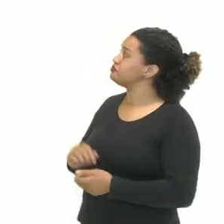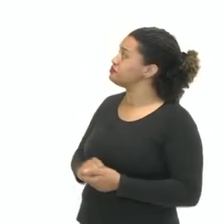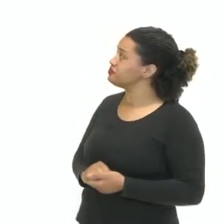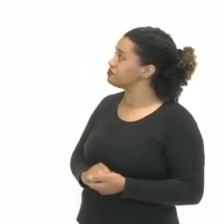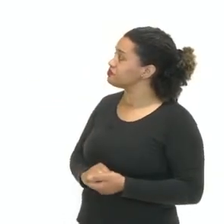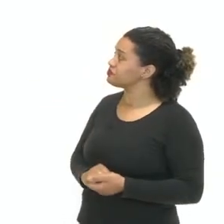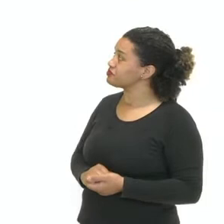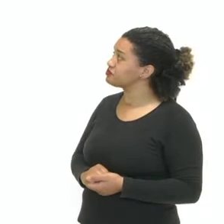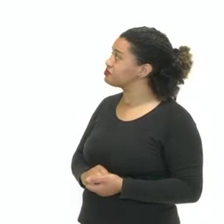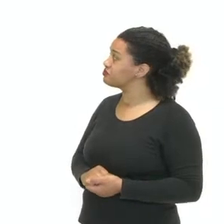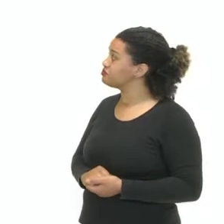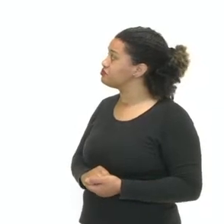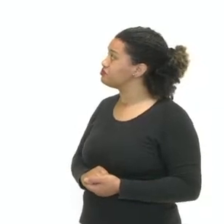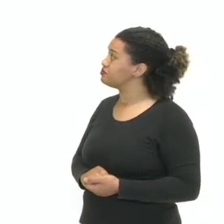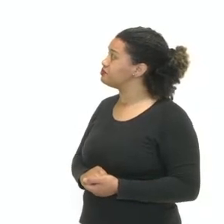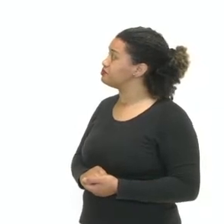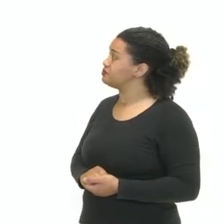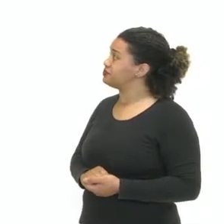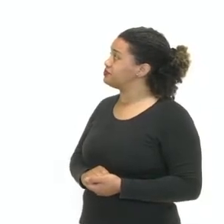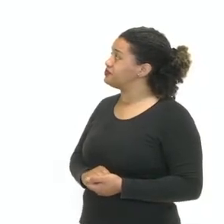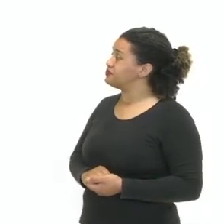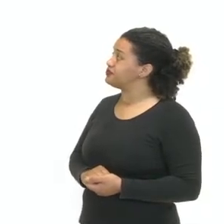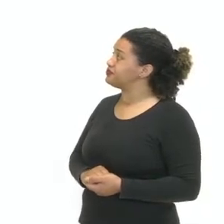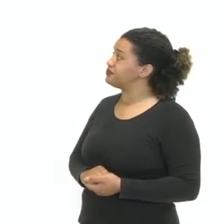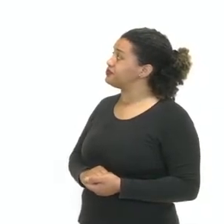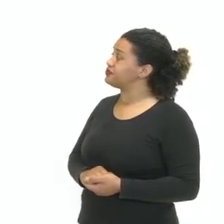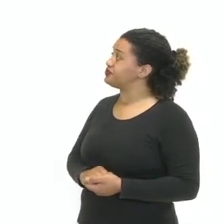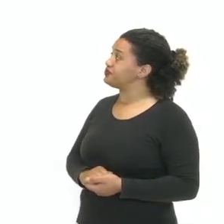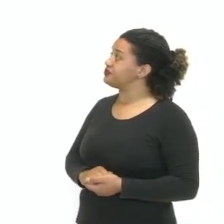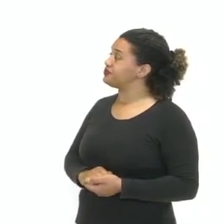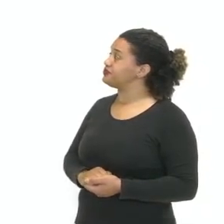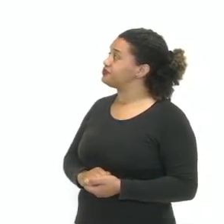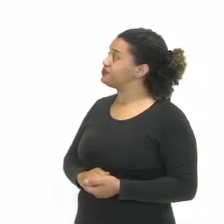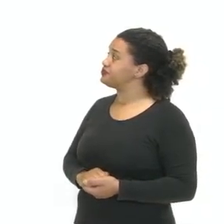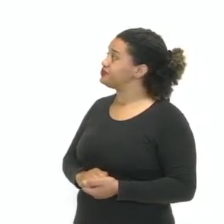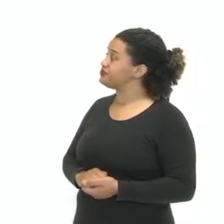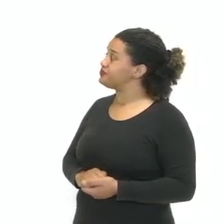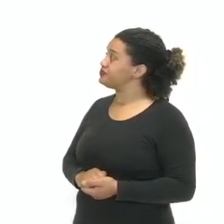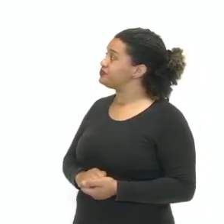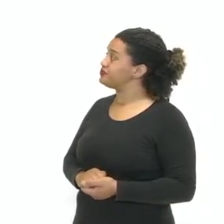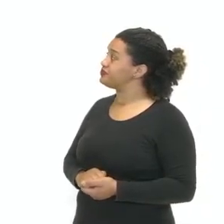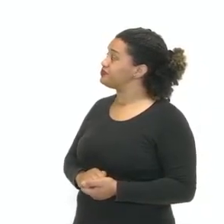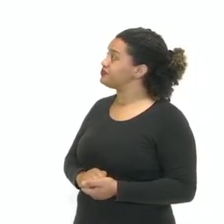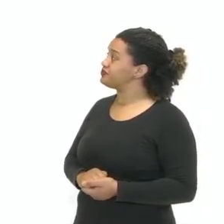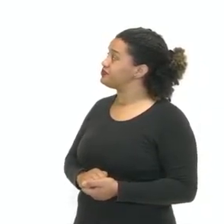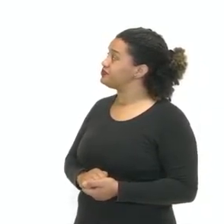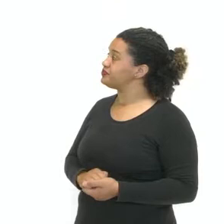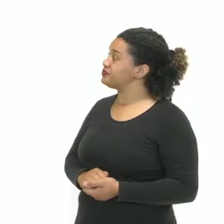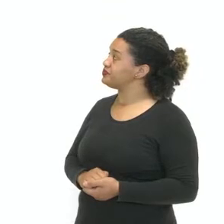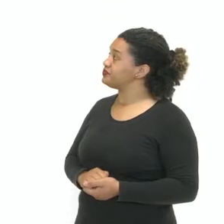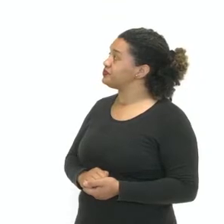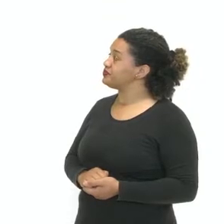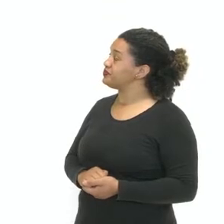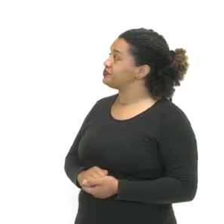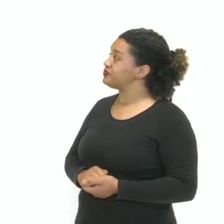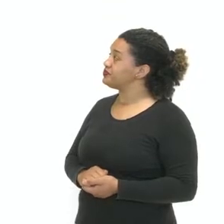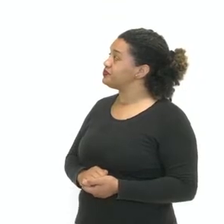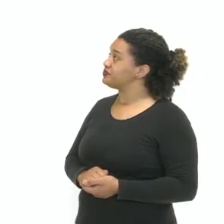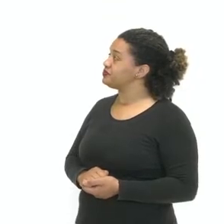Burundi, Ruanda, Tanzânia, né, Zâmbia, Zimbábue, Moçambique e